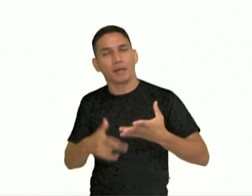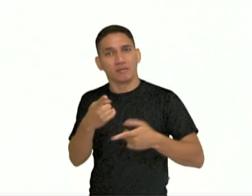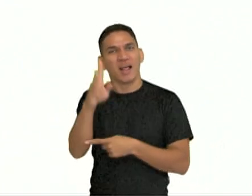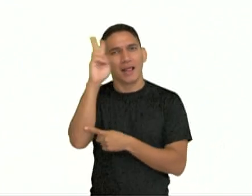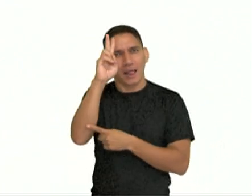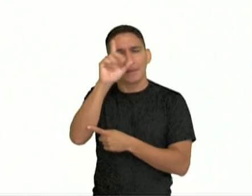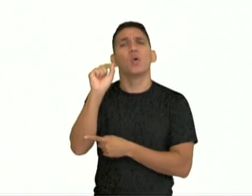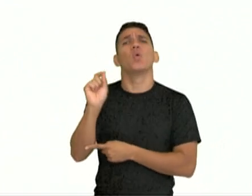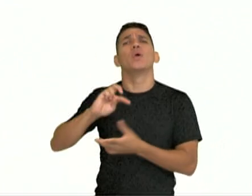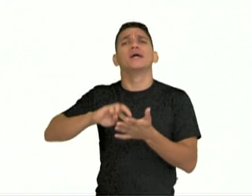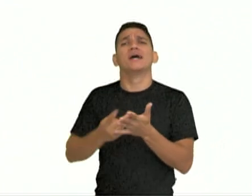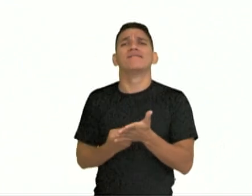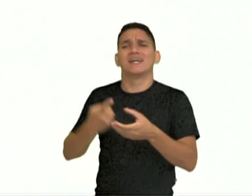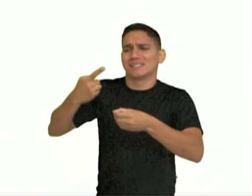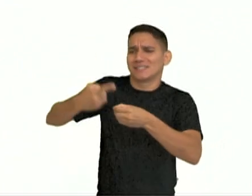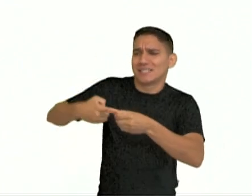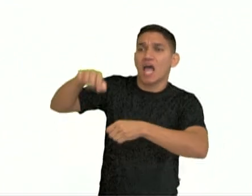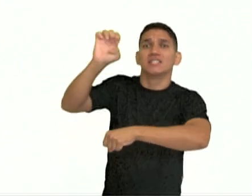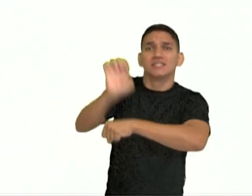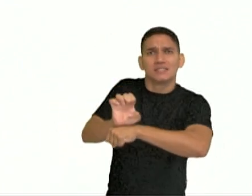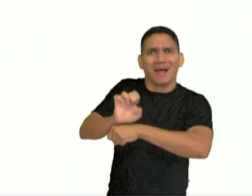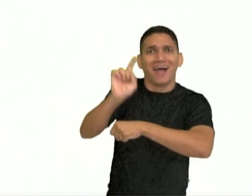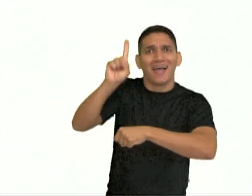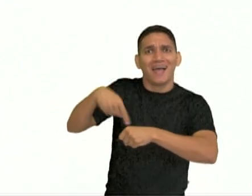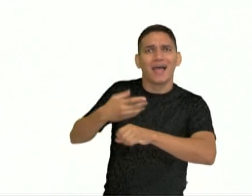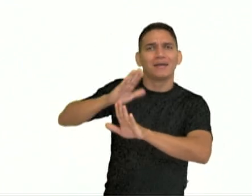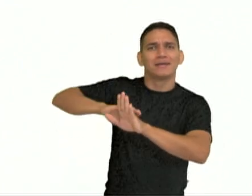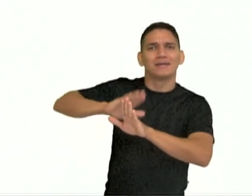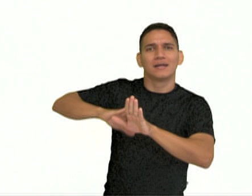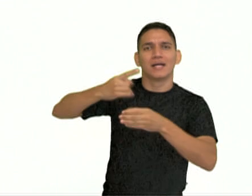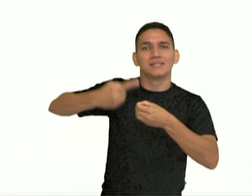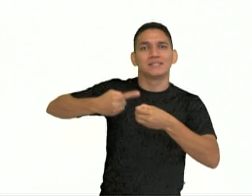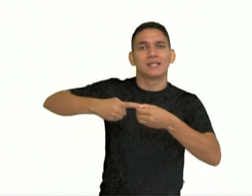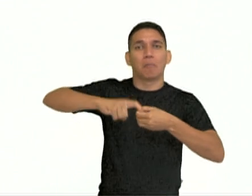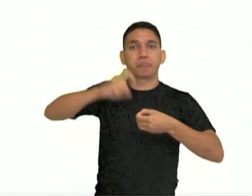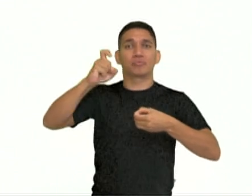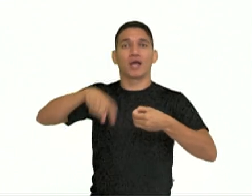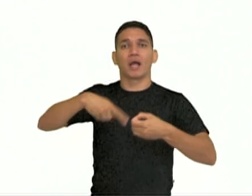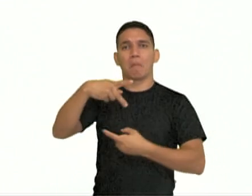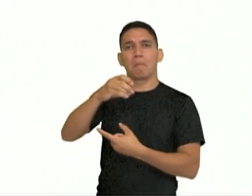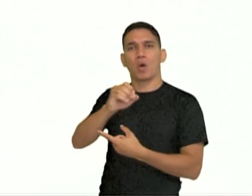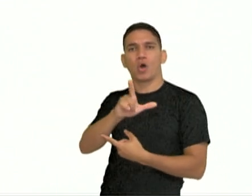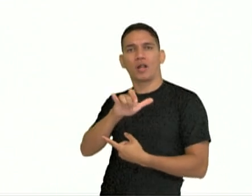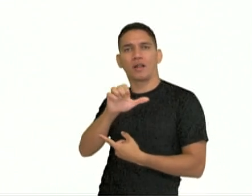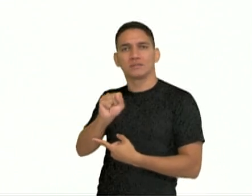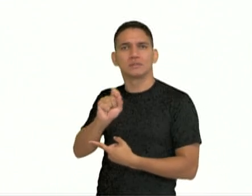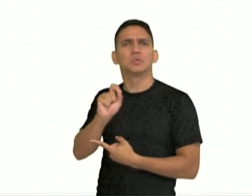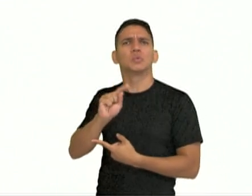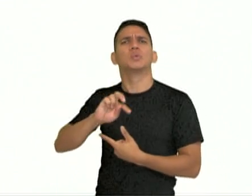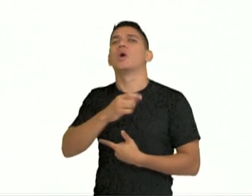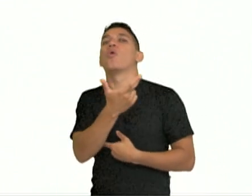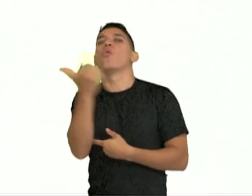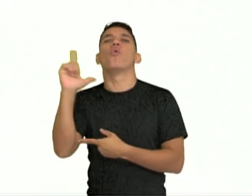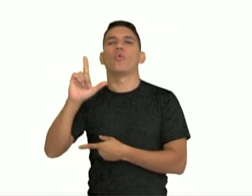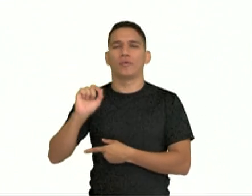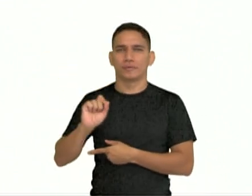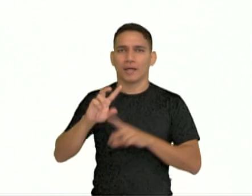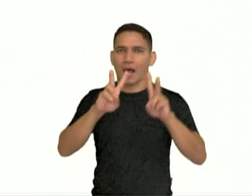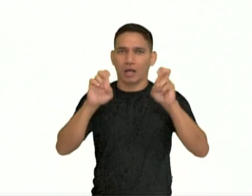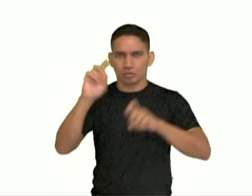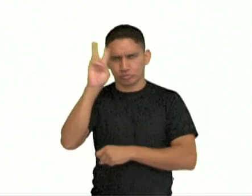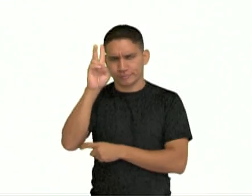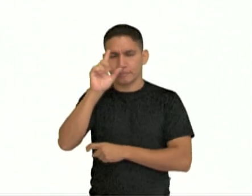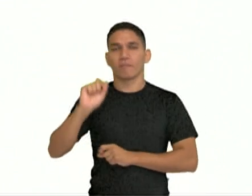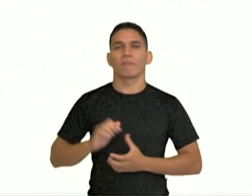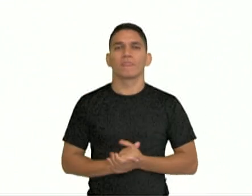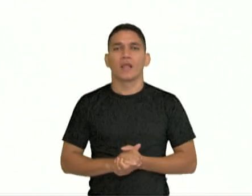as cidades-estados da Grécia Clássica, aquelas que a gente chama de polis? E a outra questão aqui para a gente relembrar, como não havia uma